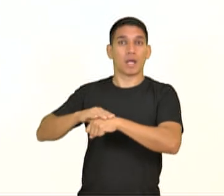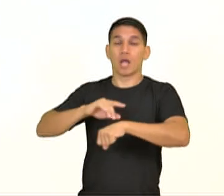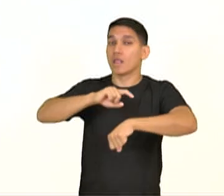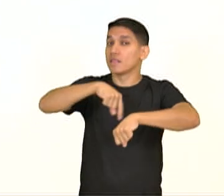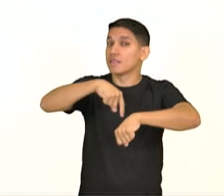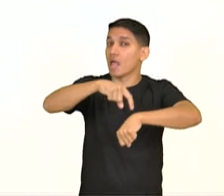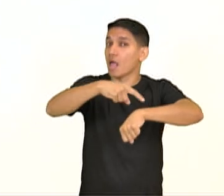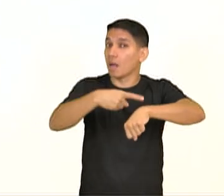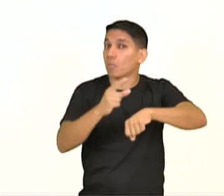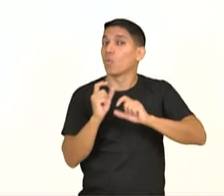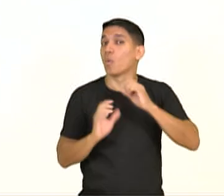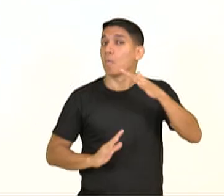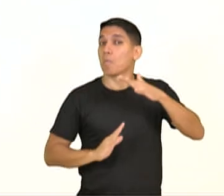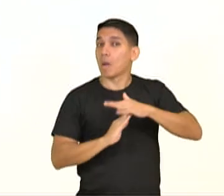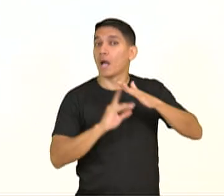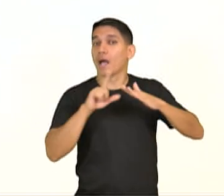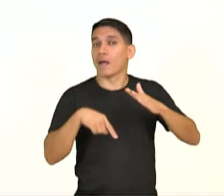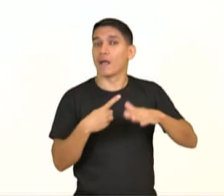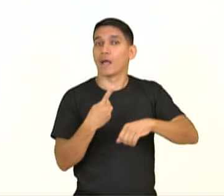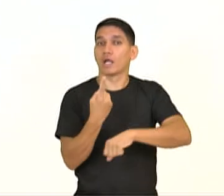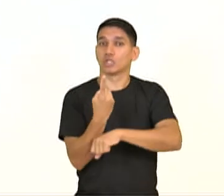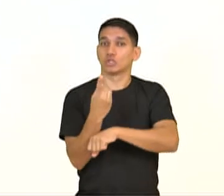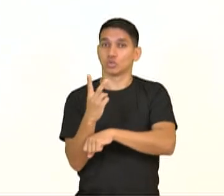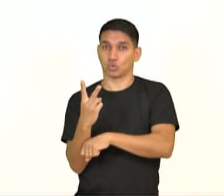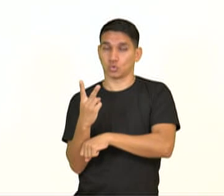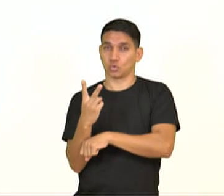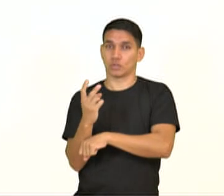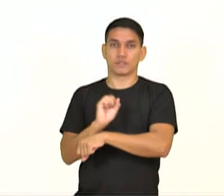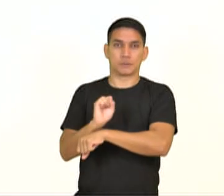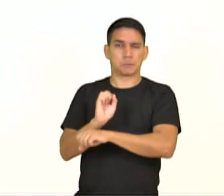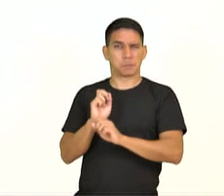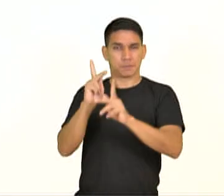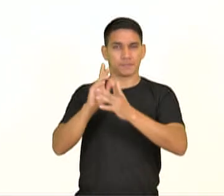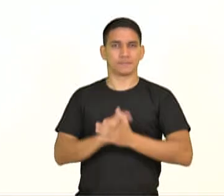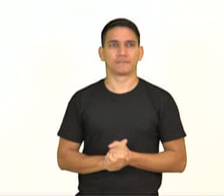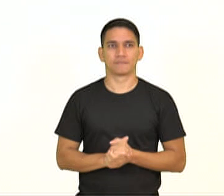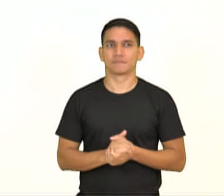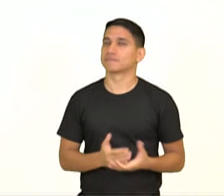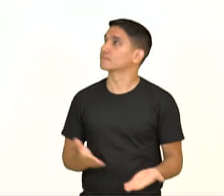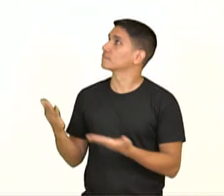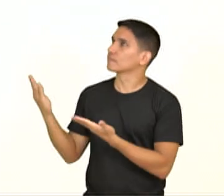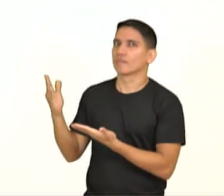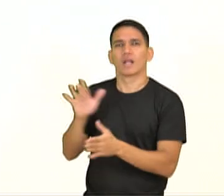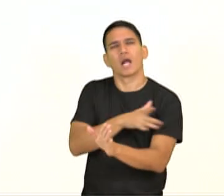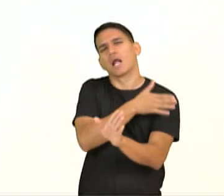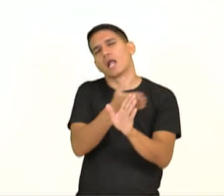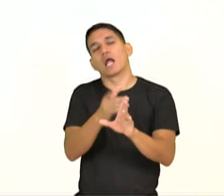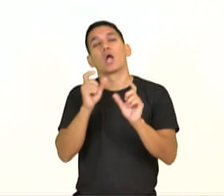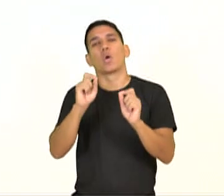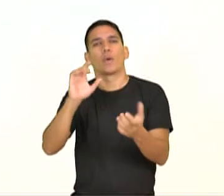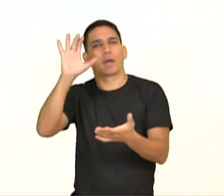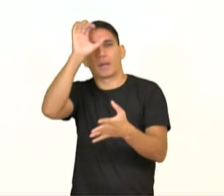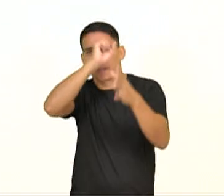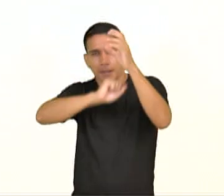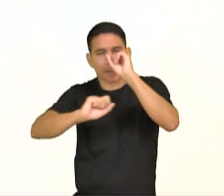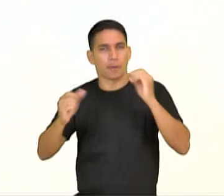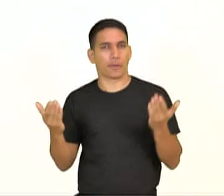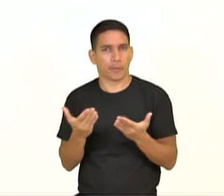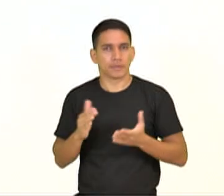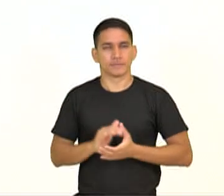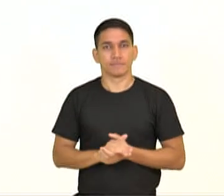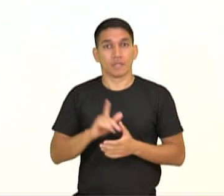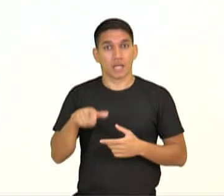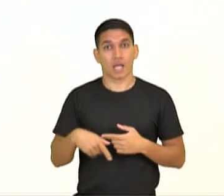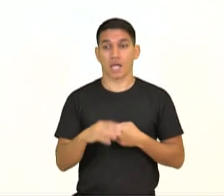alcançá-la é de 12 segundos, tá bom? Beleza? Então, o que que nós estudamos hoje? O zero, a raiz